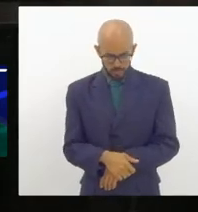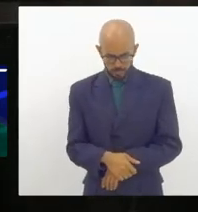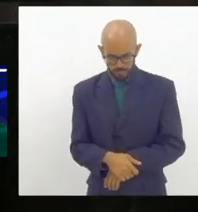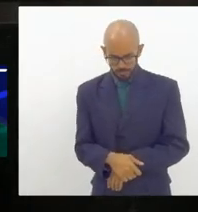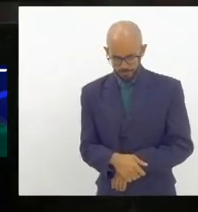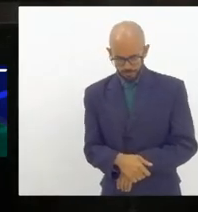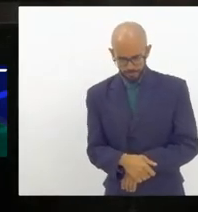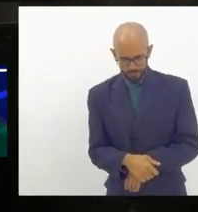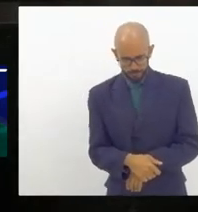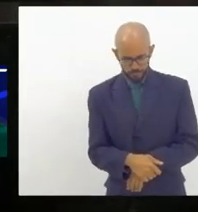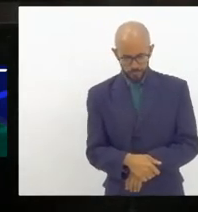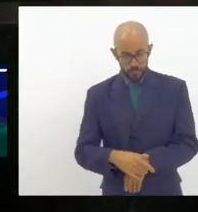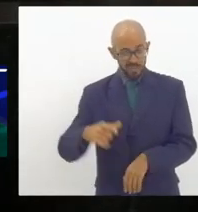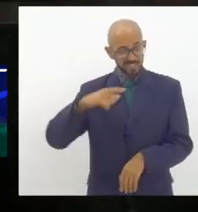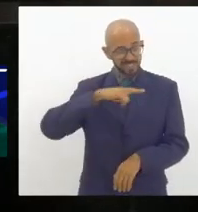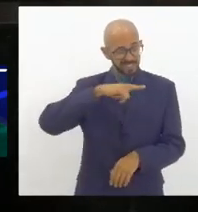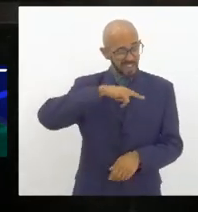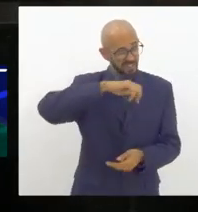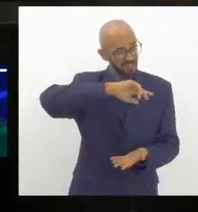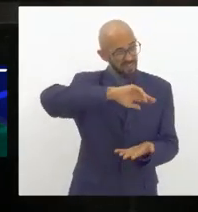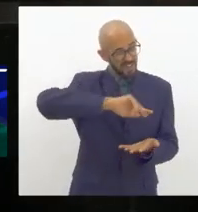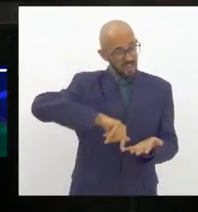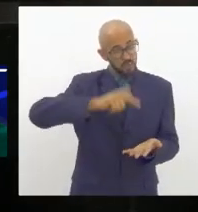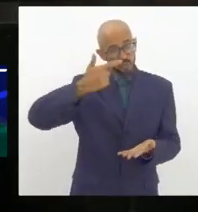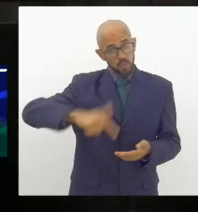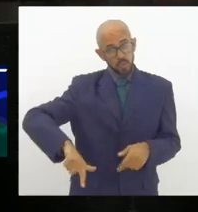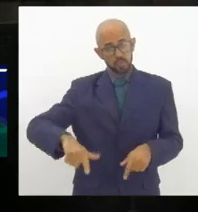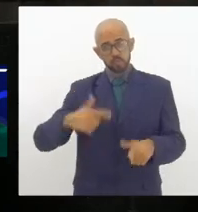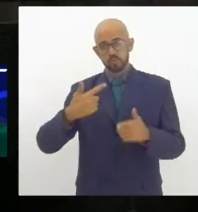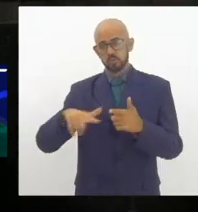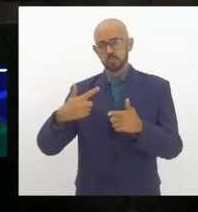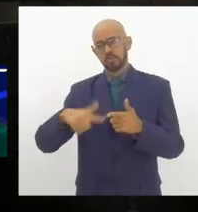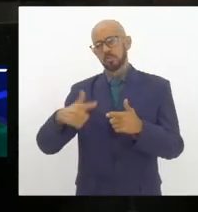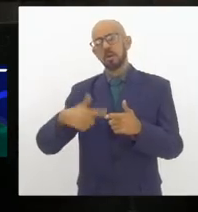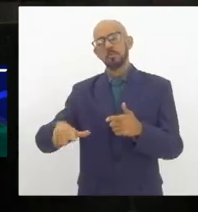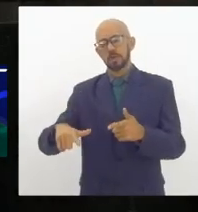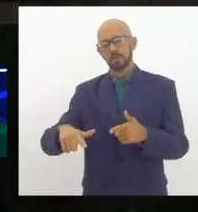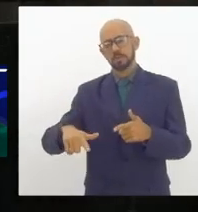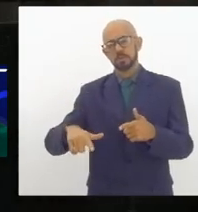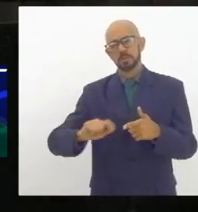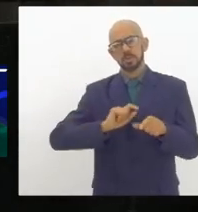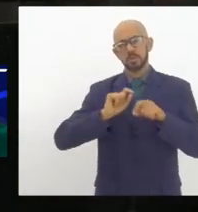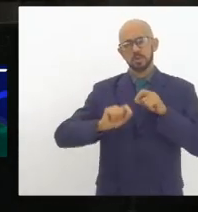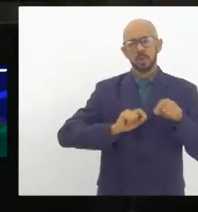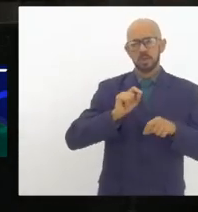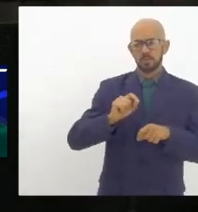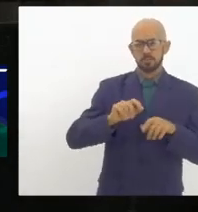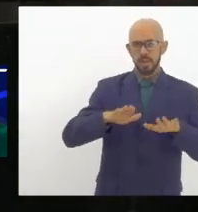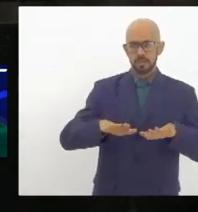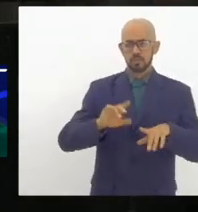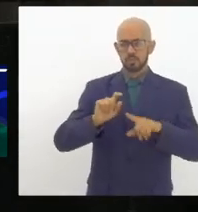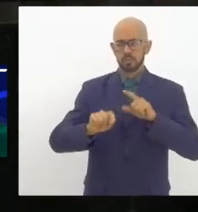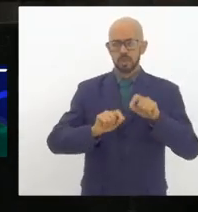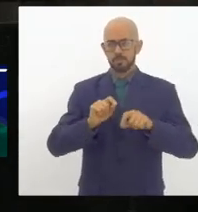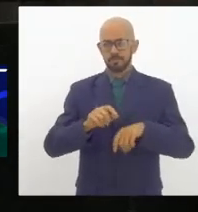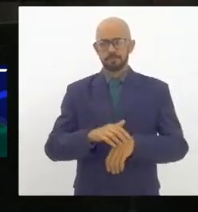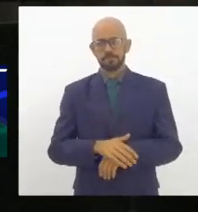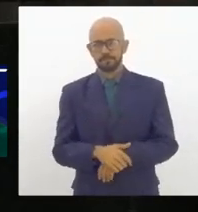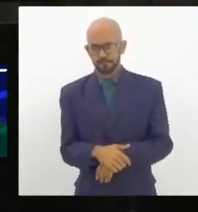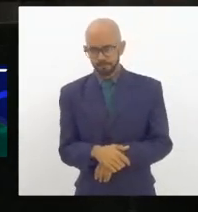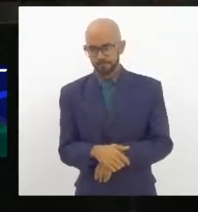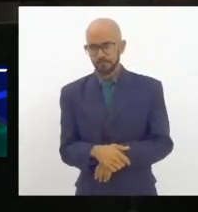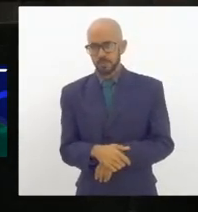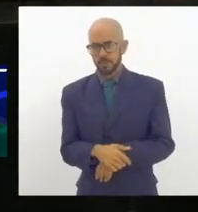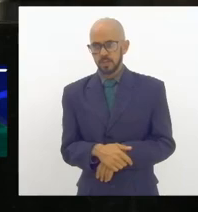pula outros problemas pululam outros problemas mas e